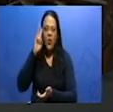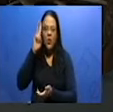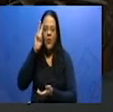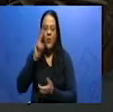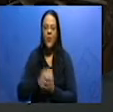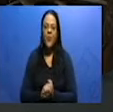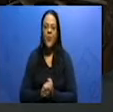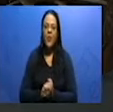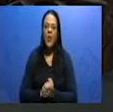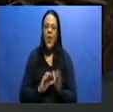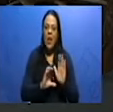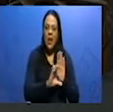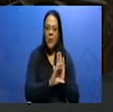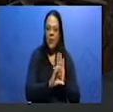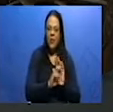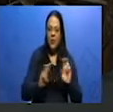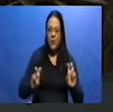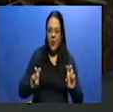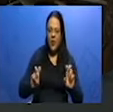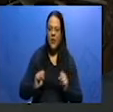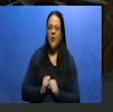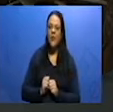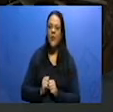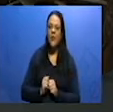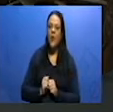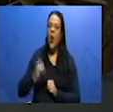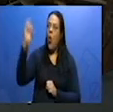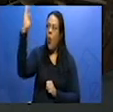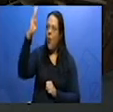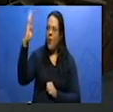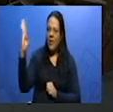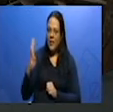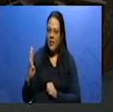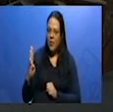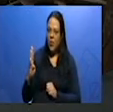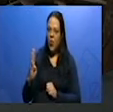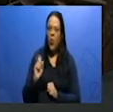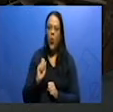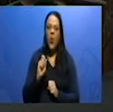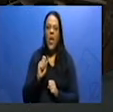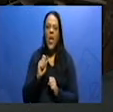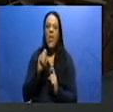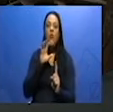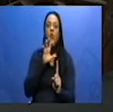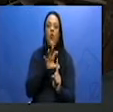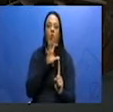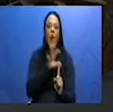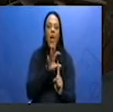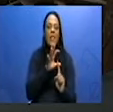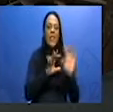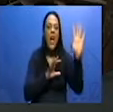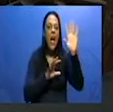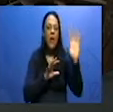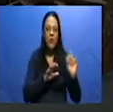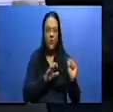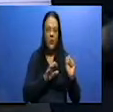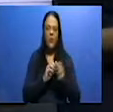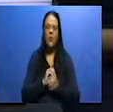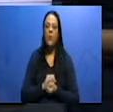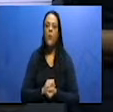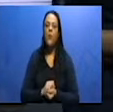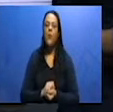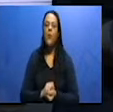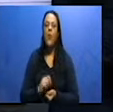africano. Nós vamos começar na página 98 e vamos até a página 104 hoje, tá? Então, o que nós